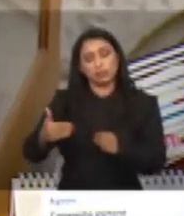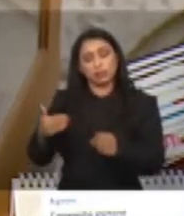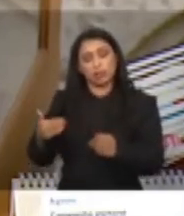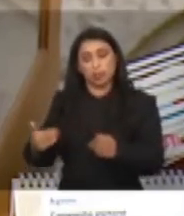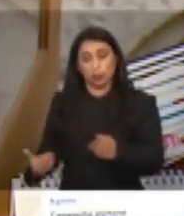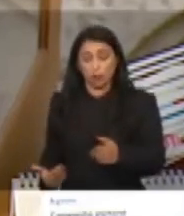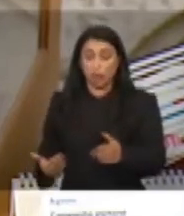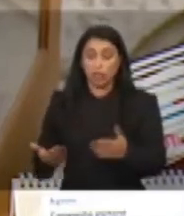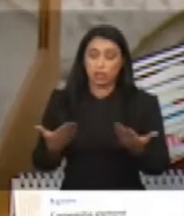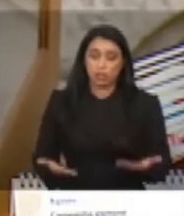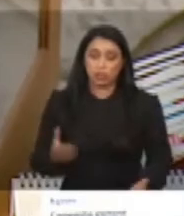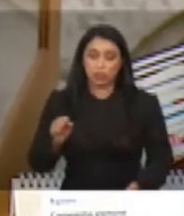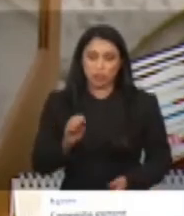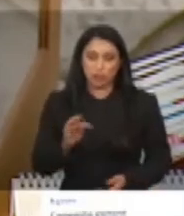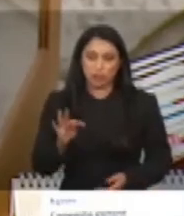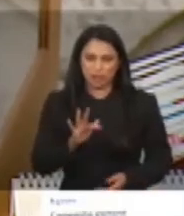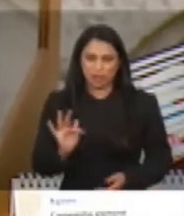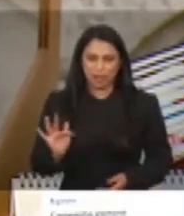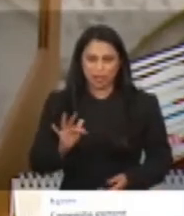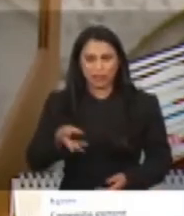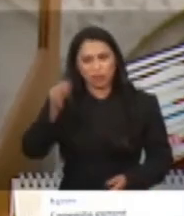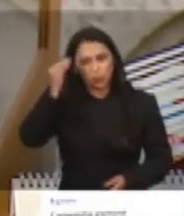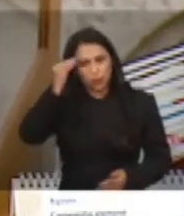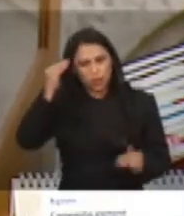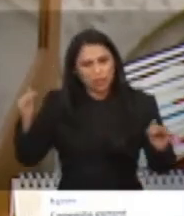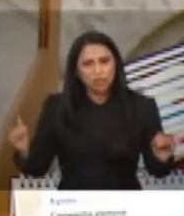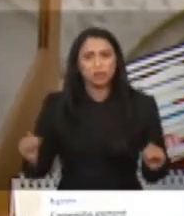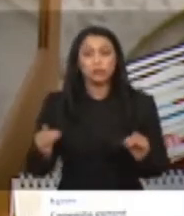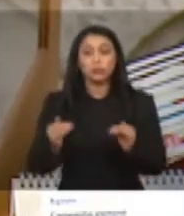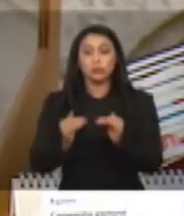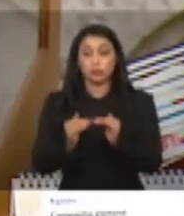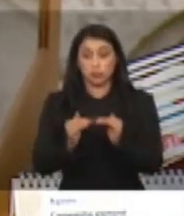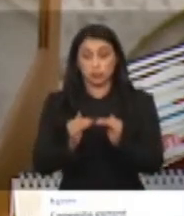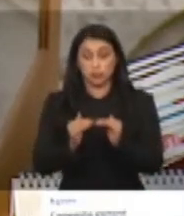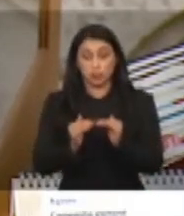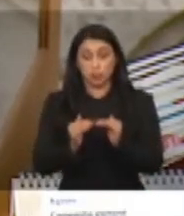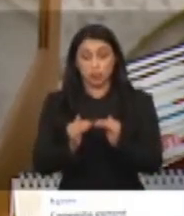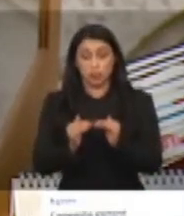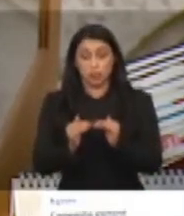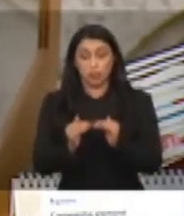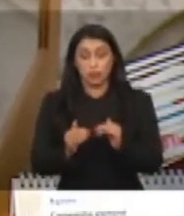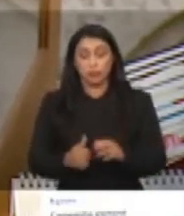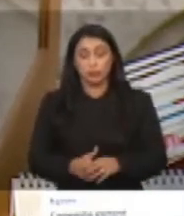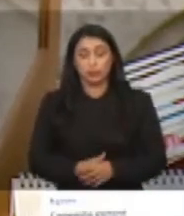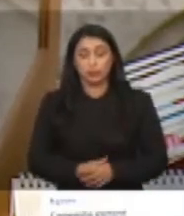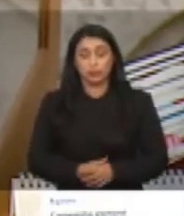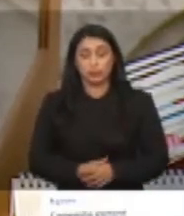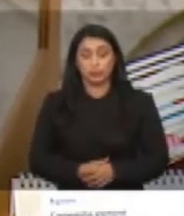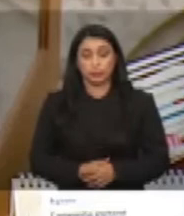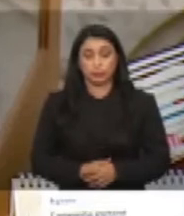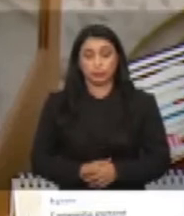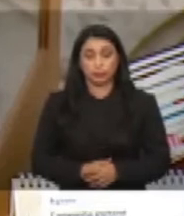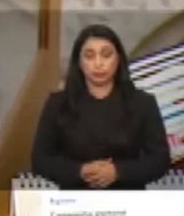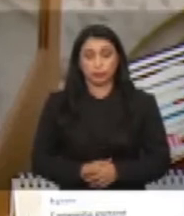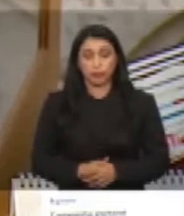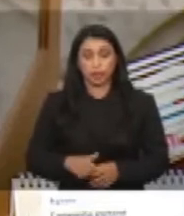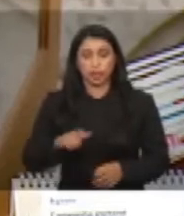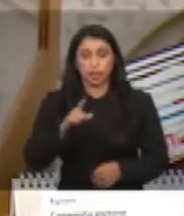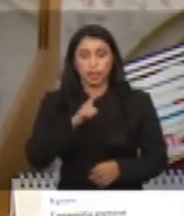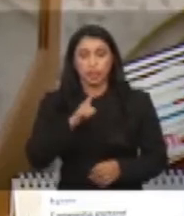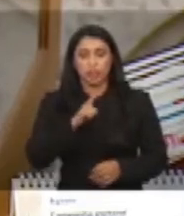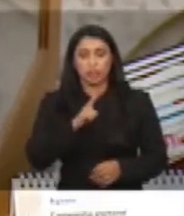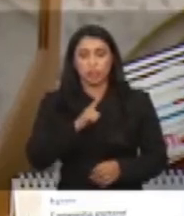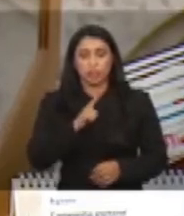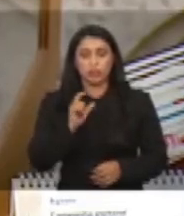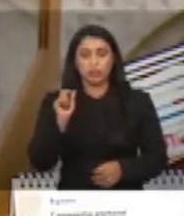Nessa Suprema Corte, pacificou-se entendimento, mutatis mutandis, de que a metragem de imóvel, ainda que